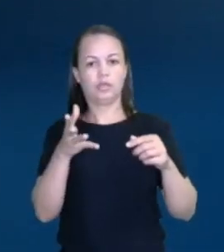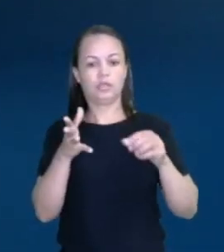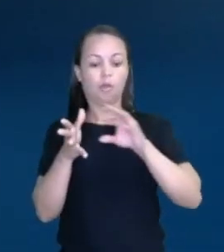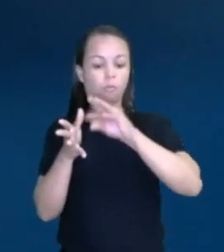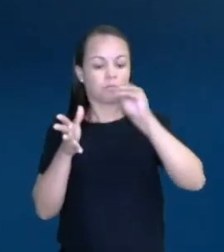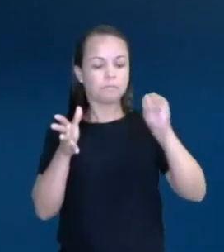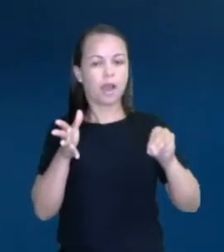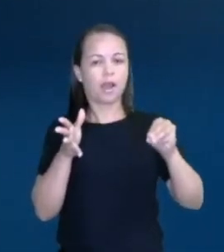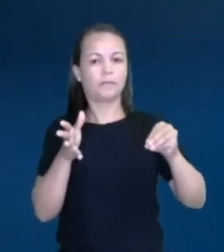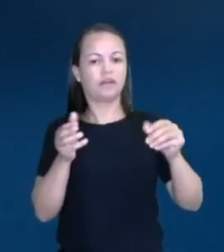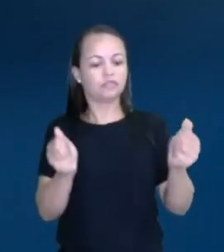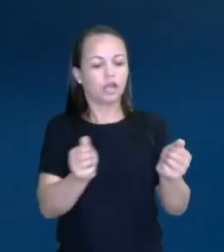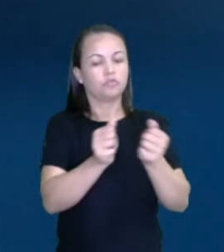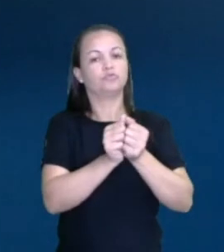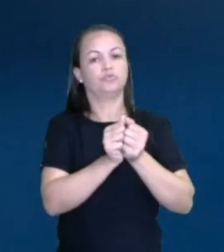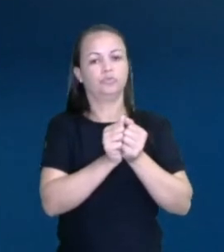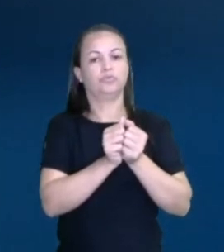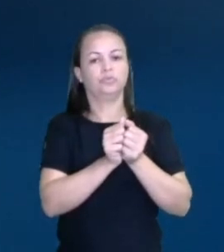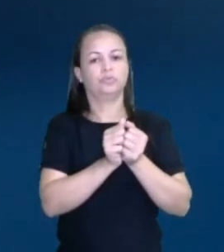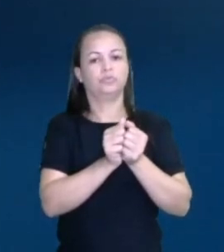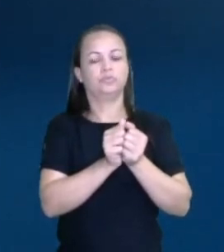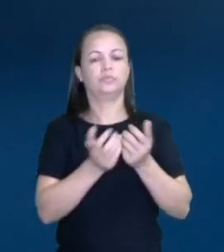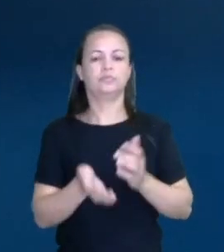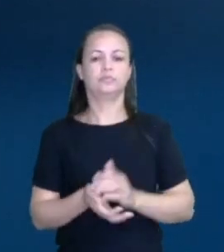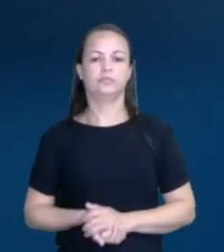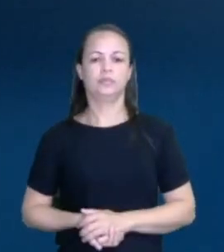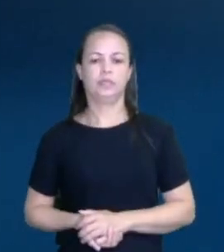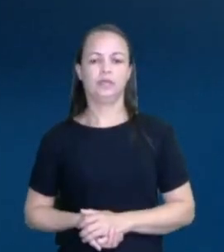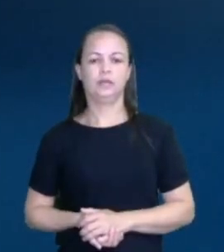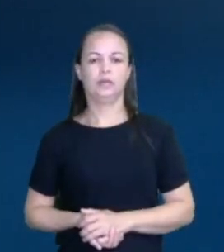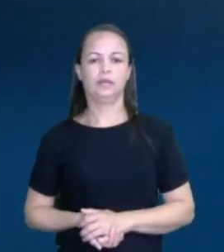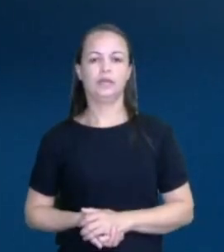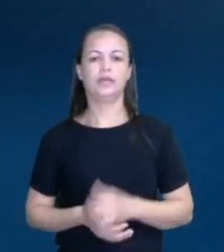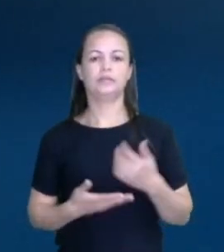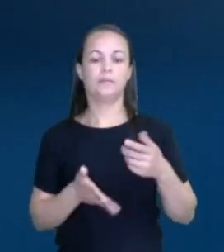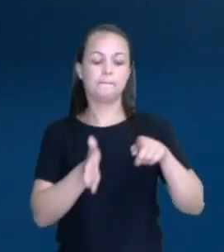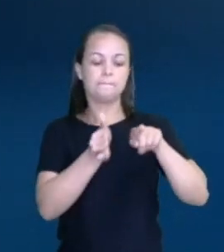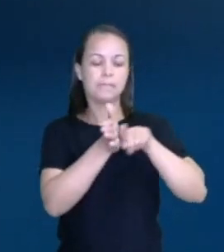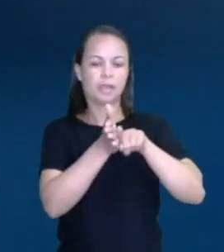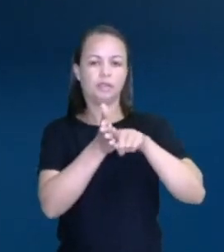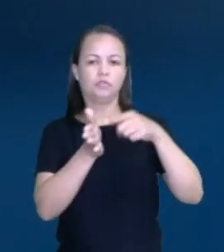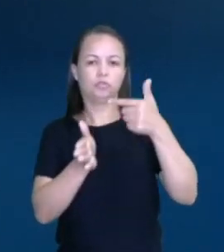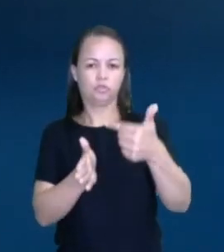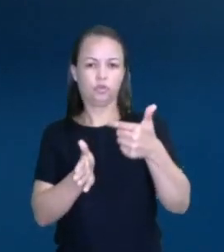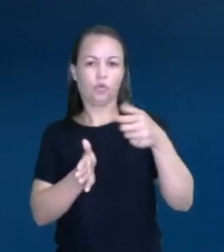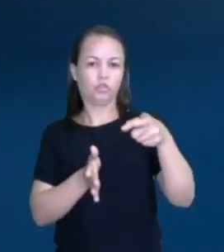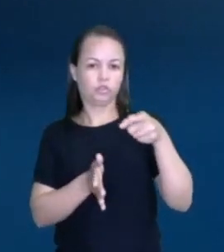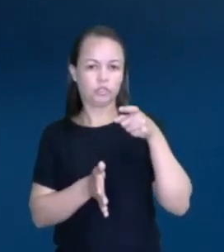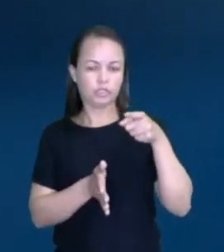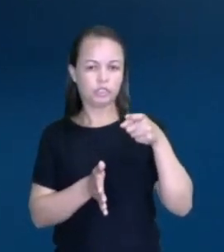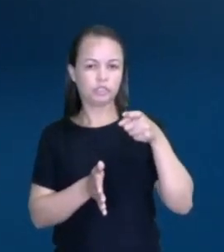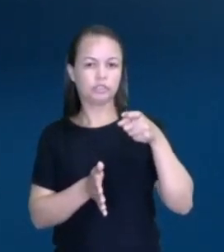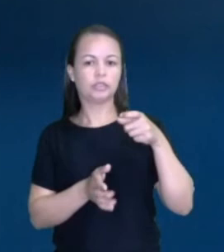terminho aqui, ó, para ficar tudo juntinho. Então, ó, esse menos 2x